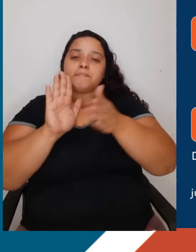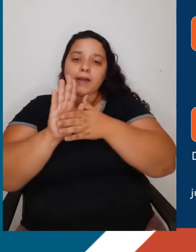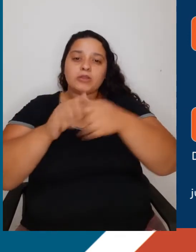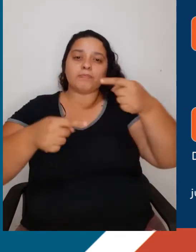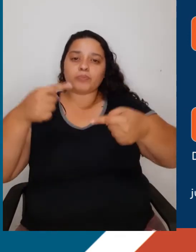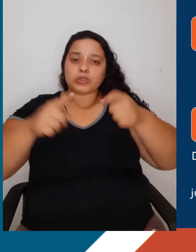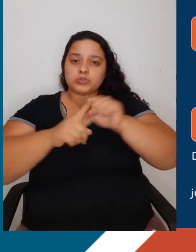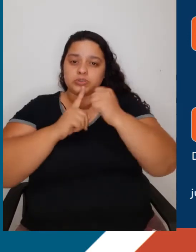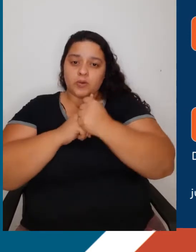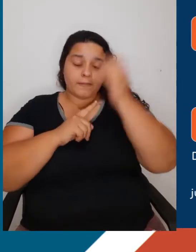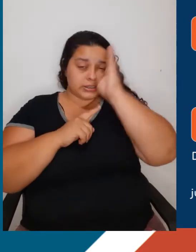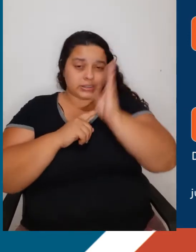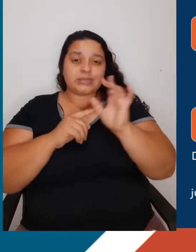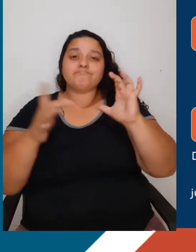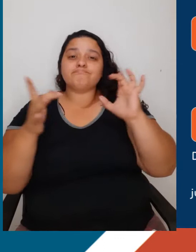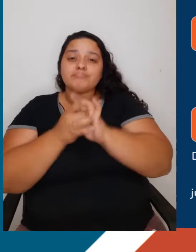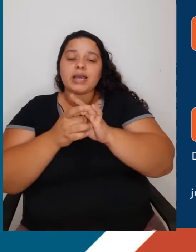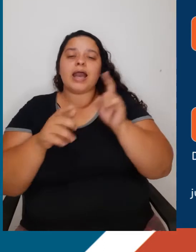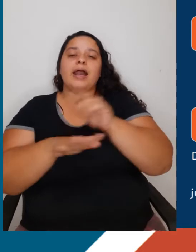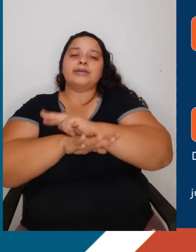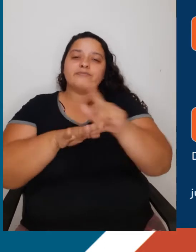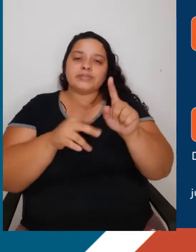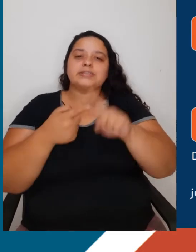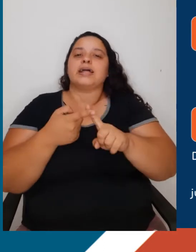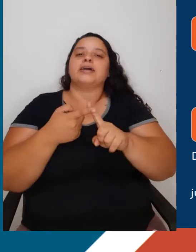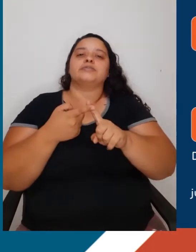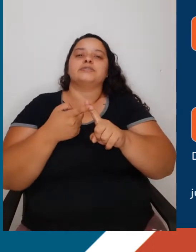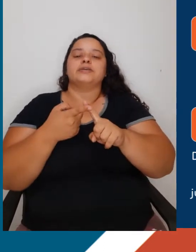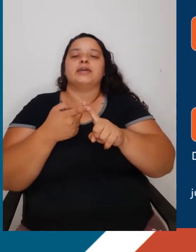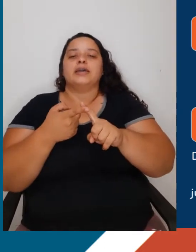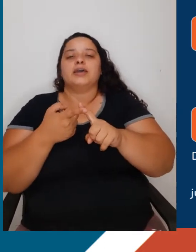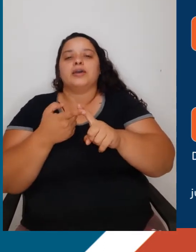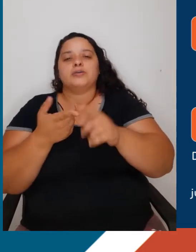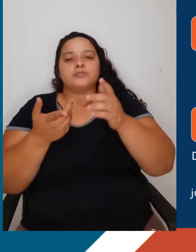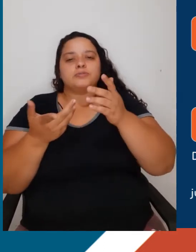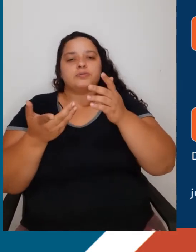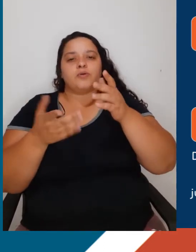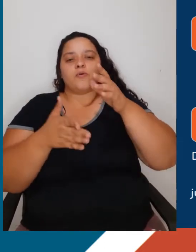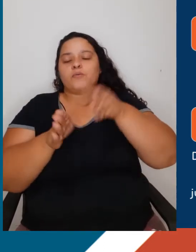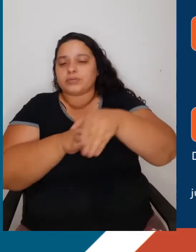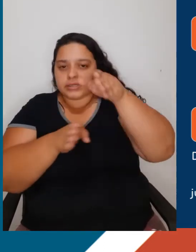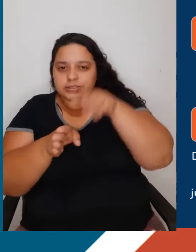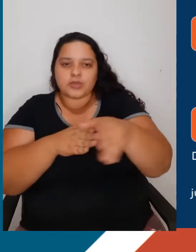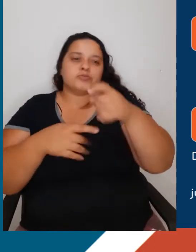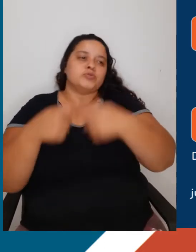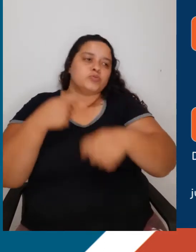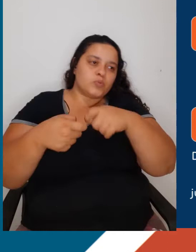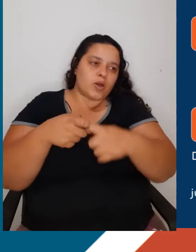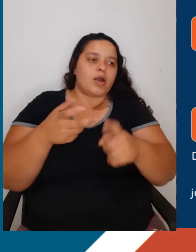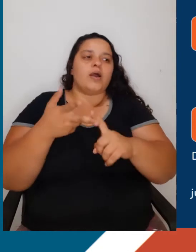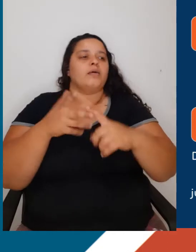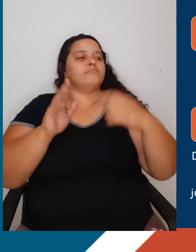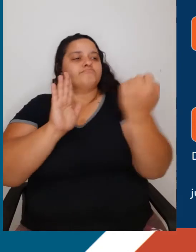social brasileira questões ligadas à diversidade sexual, étnica e cultural, impactando a sociedade como um